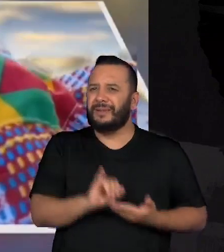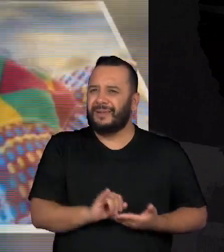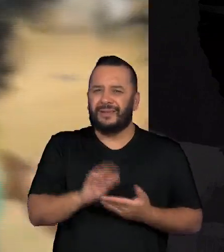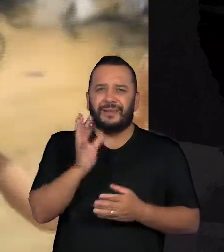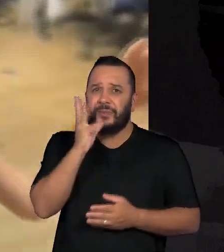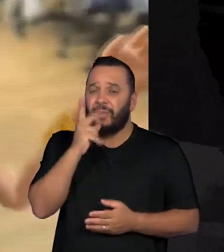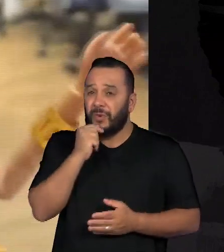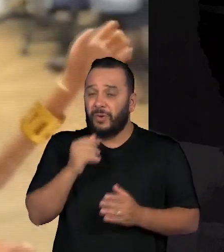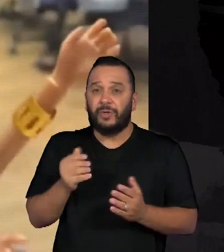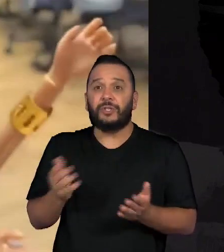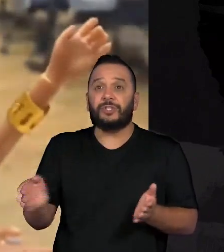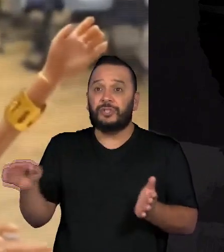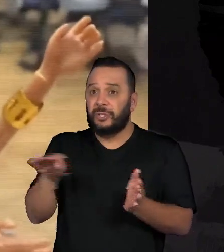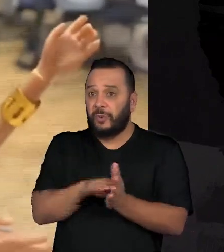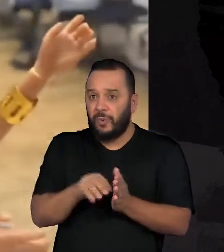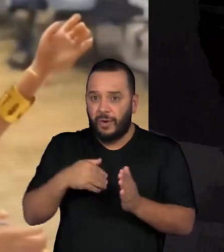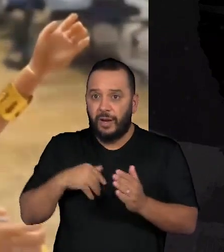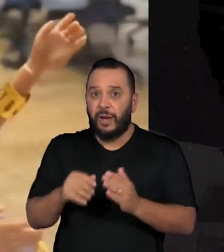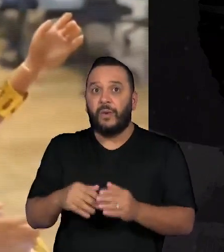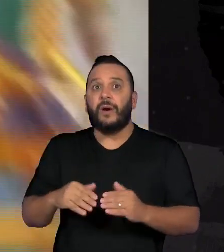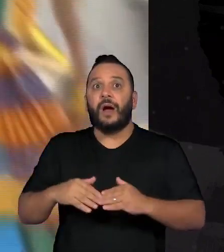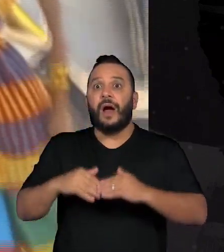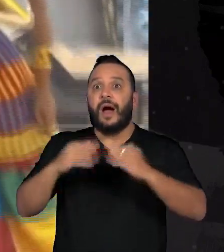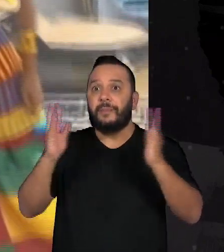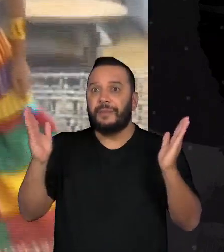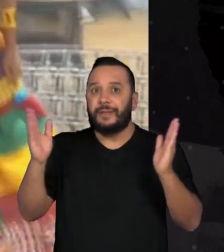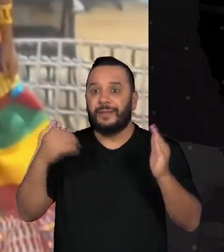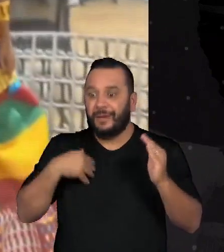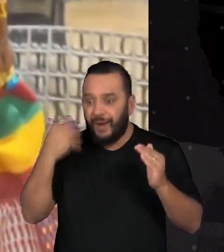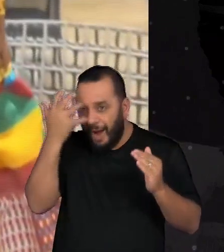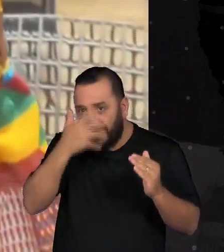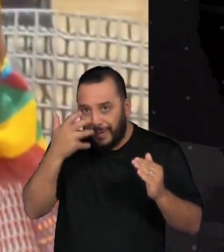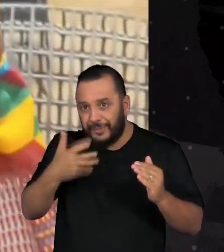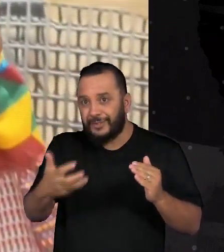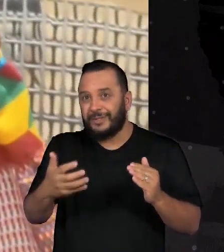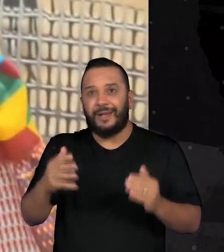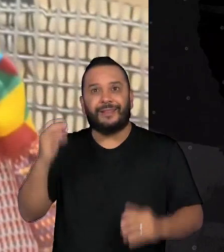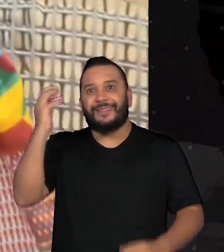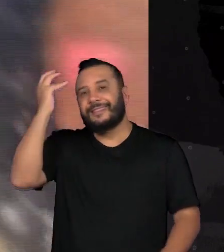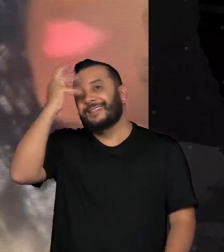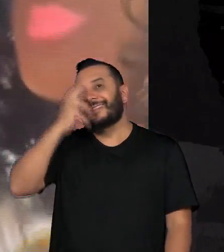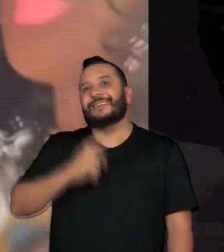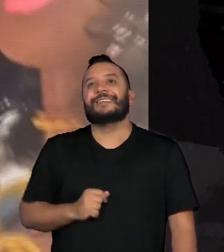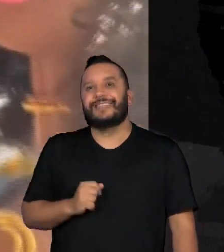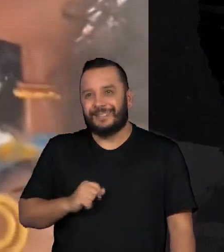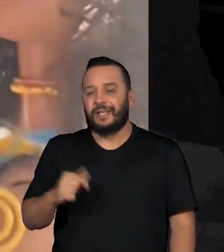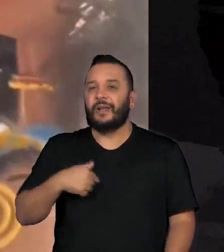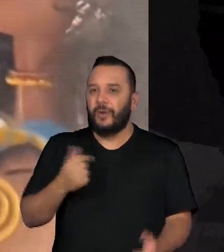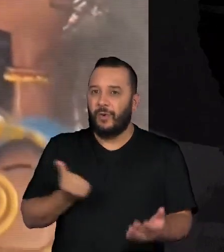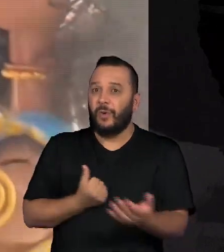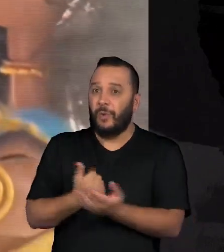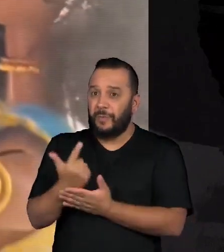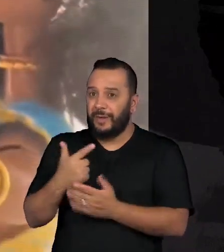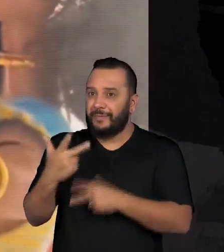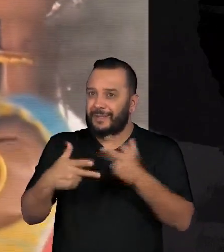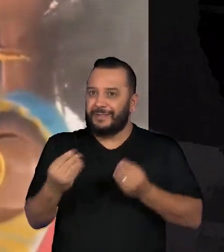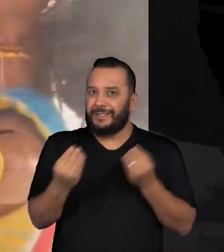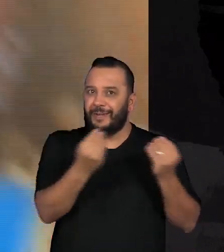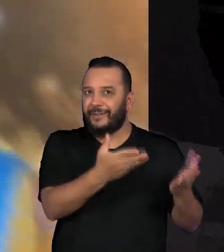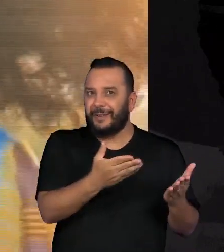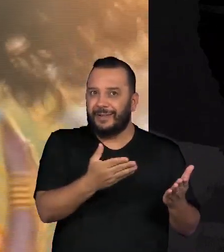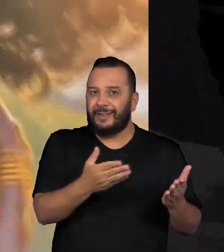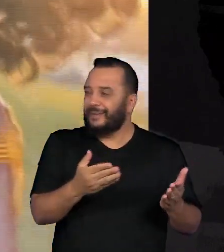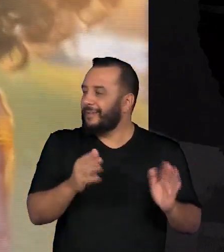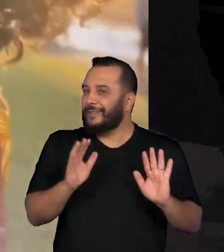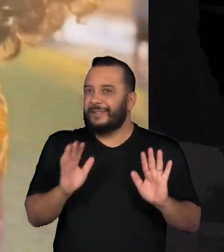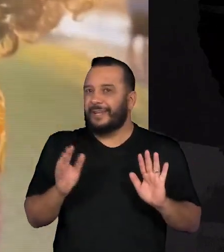quando chegou, que eu abri a caixa, eu fiquei apaixonada. Então, se eu comprei para presentear alguém,